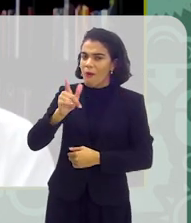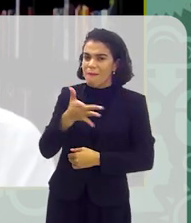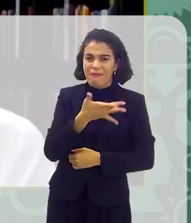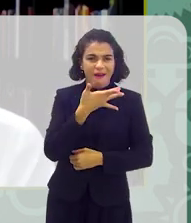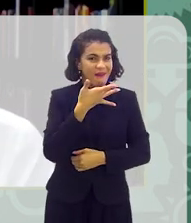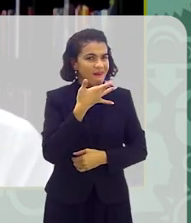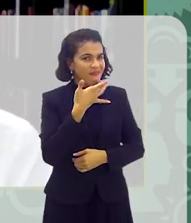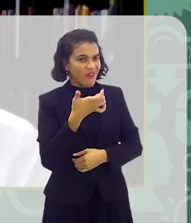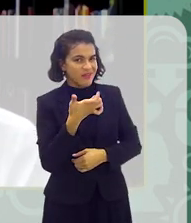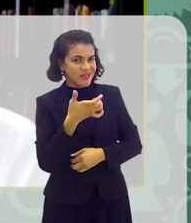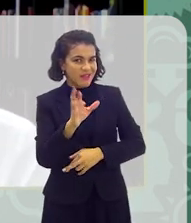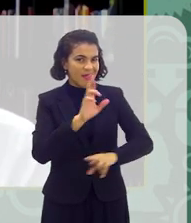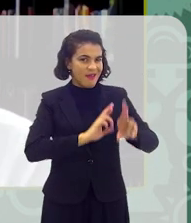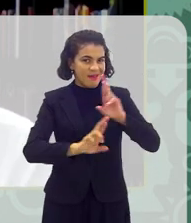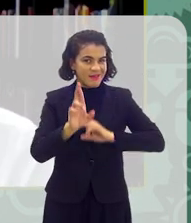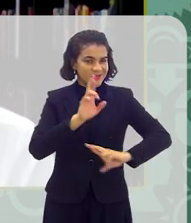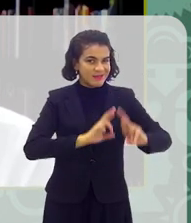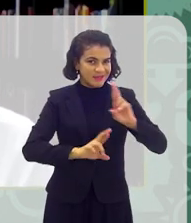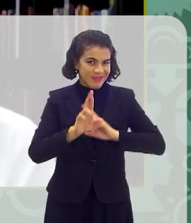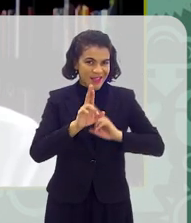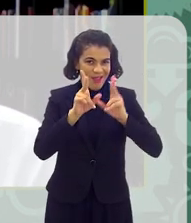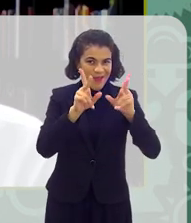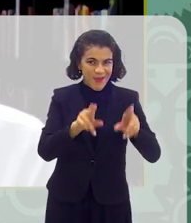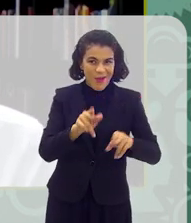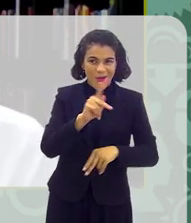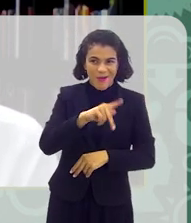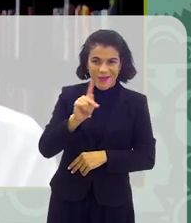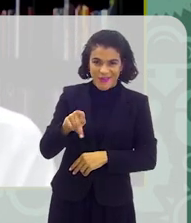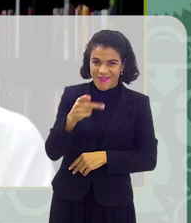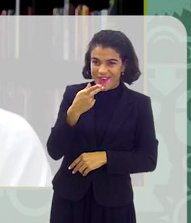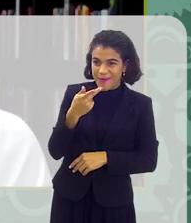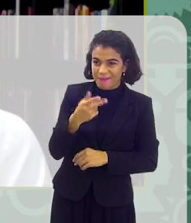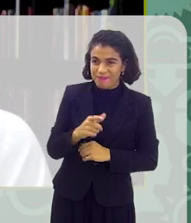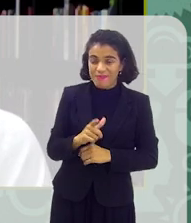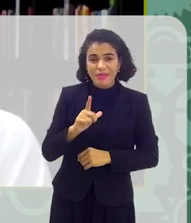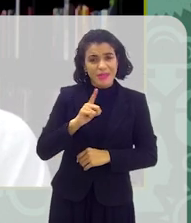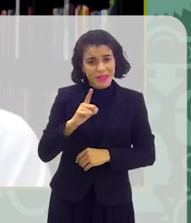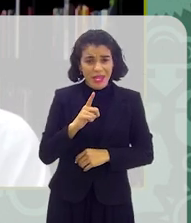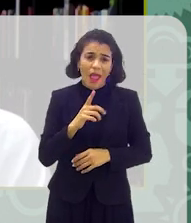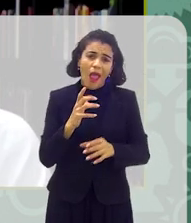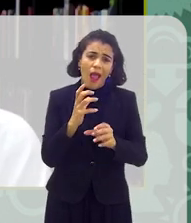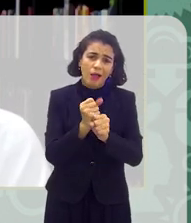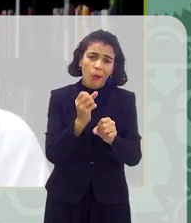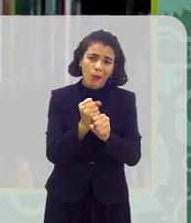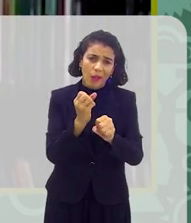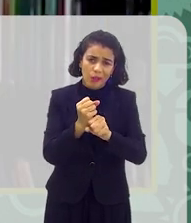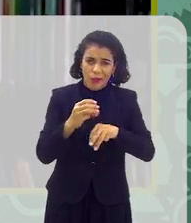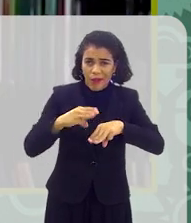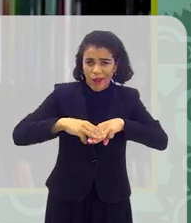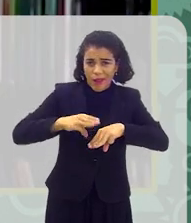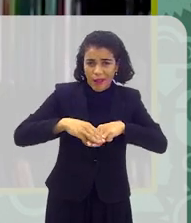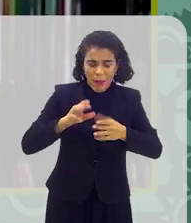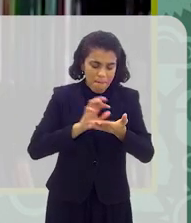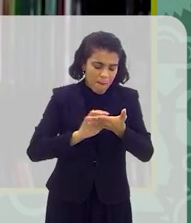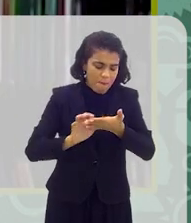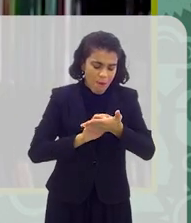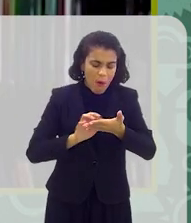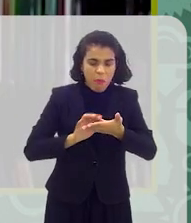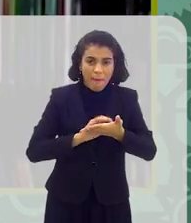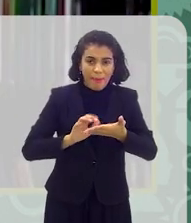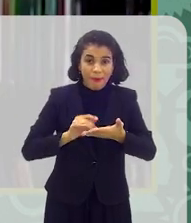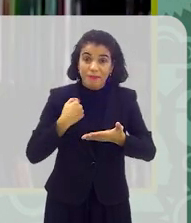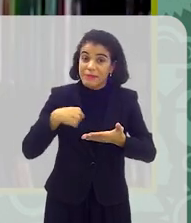para facilitar a resposta. Como o professor falou, nós temos a calculadora, mas temos que entender os